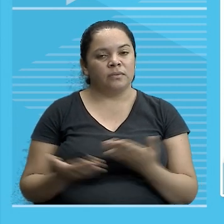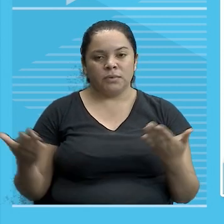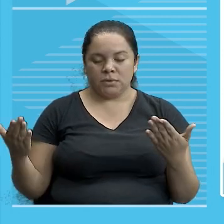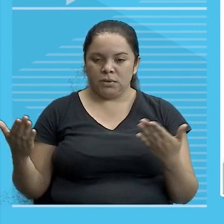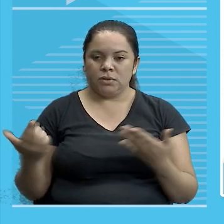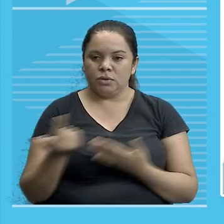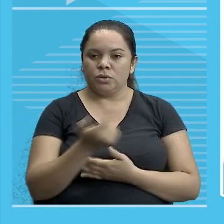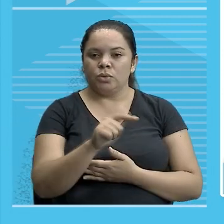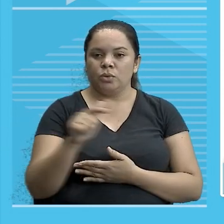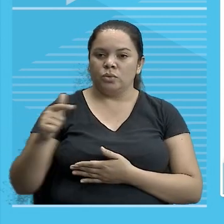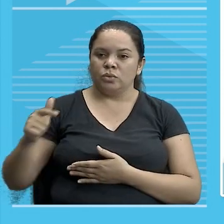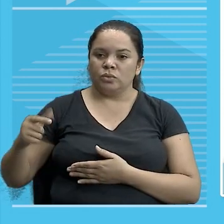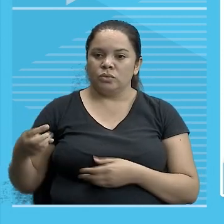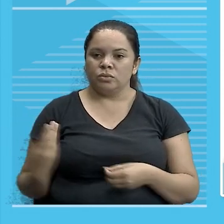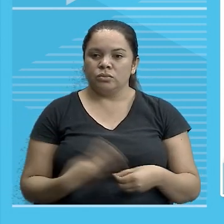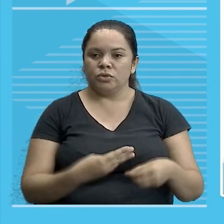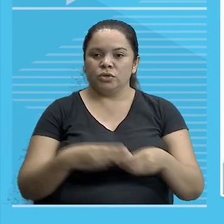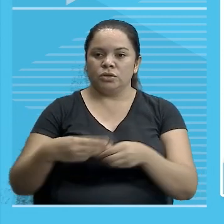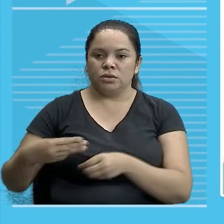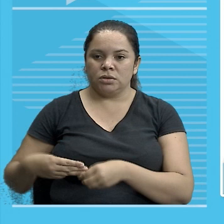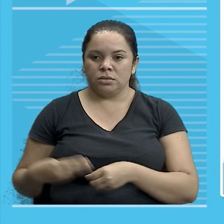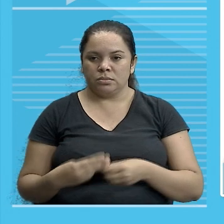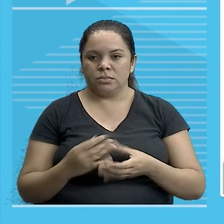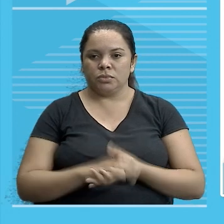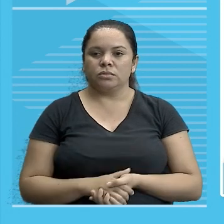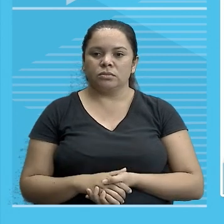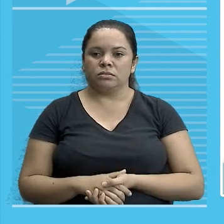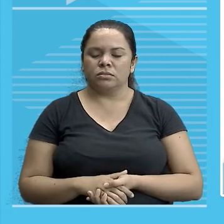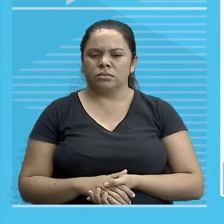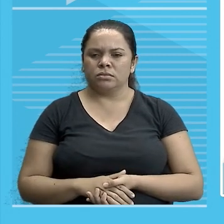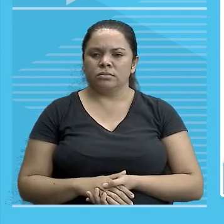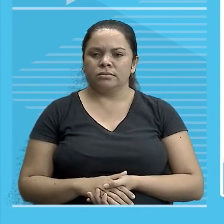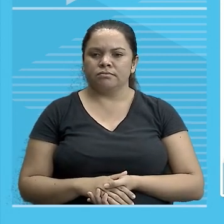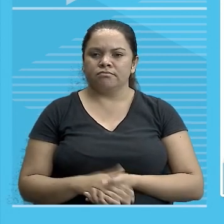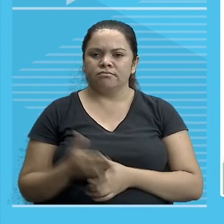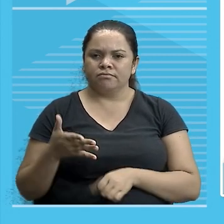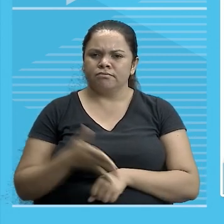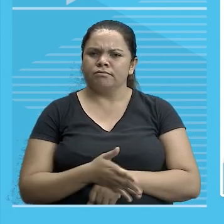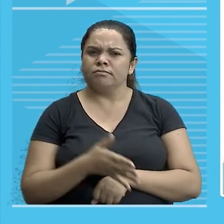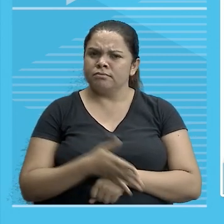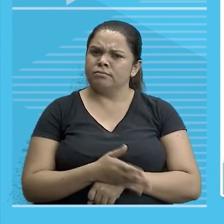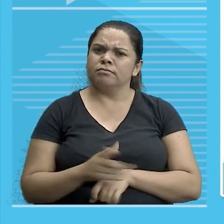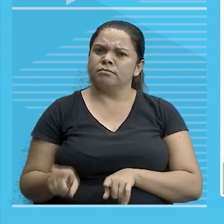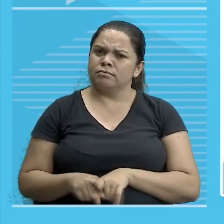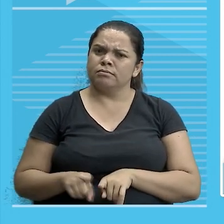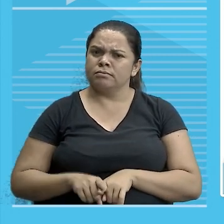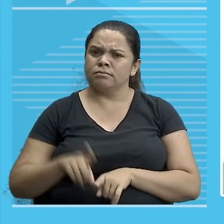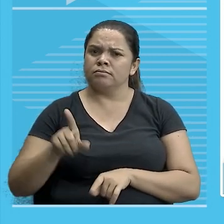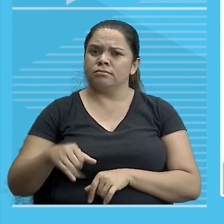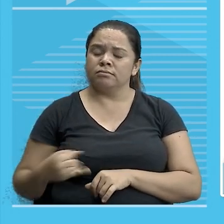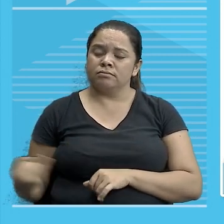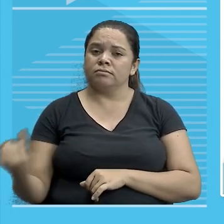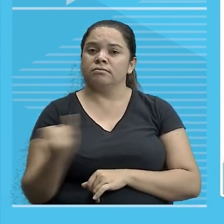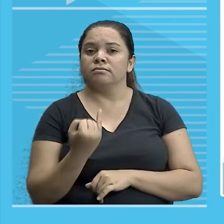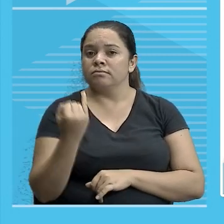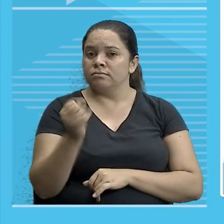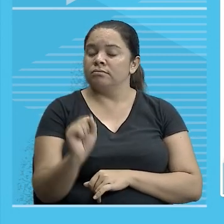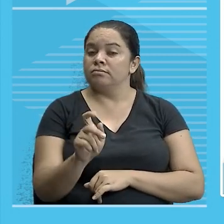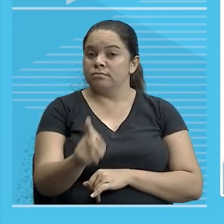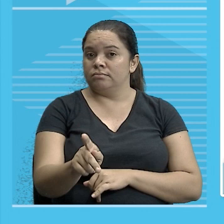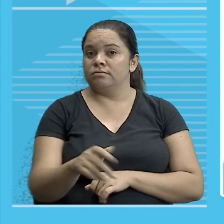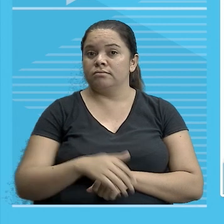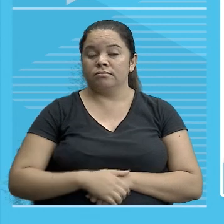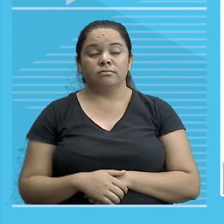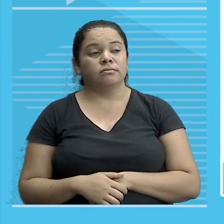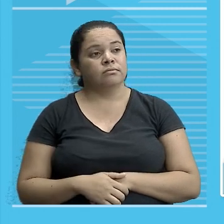conectados conosco. O Alberto Ferreira colocou letra D também. Mas vai lá, gente. Vamos lá participar, por favor. Tá?